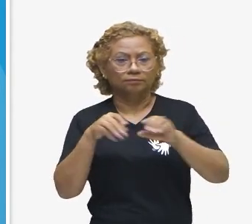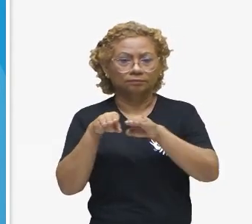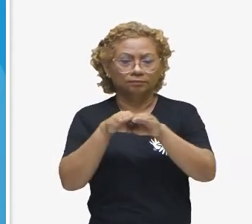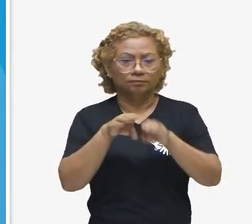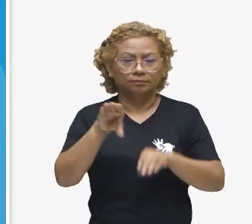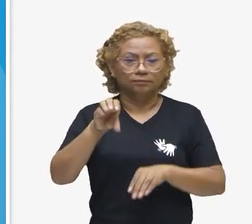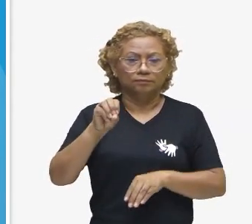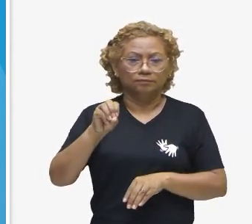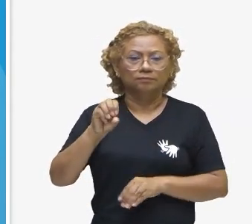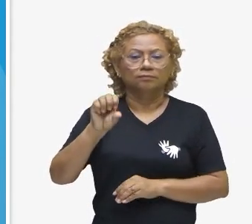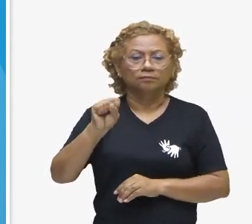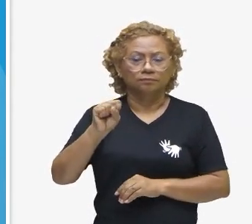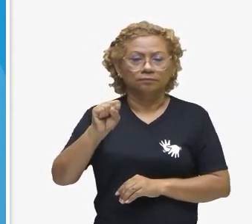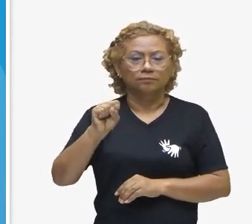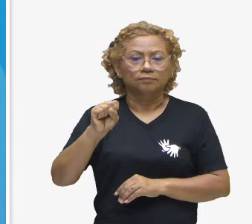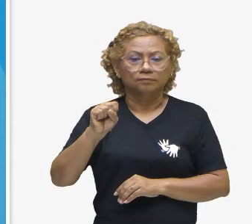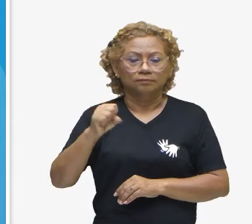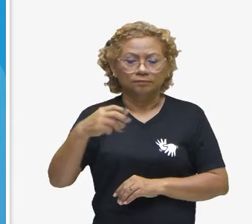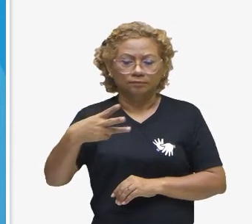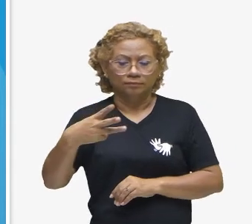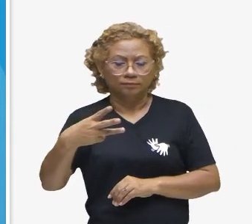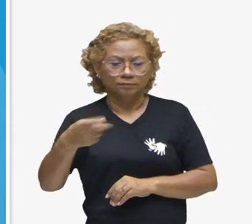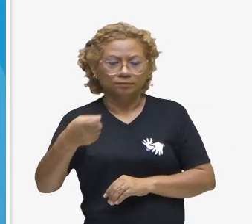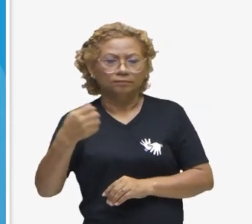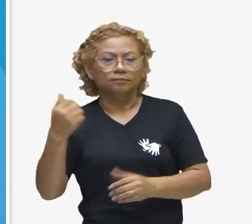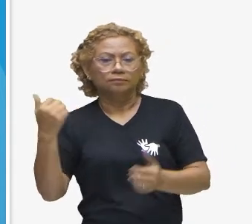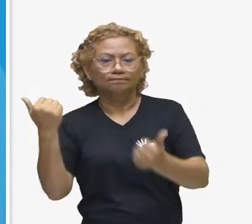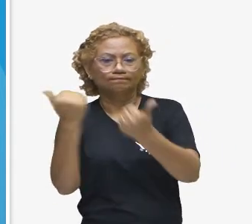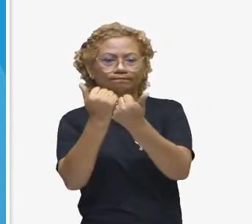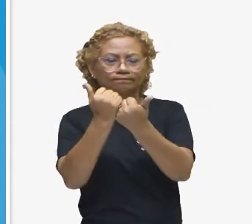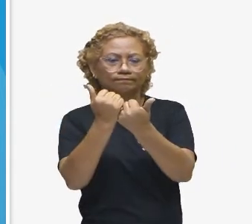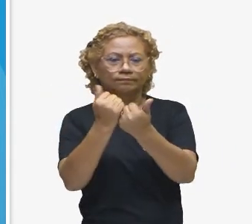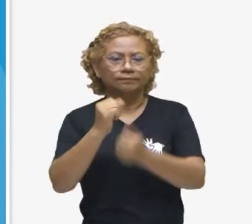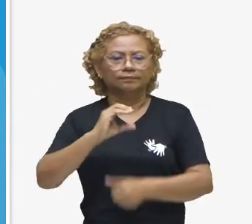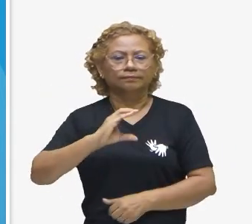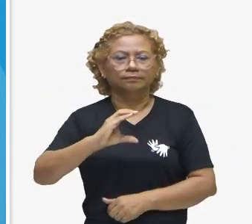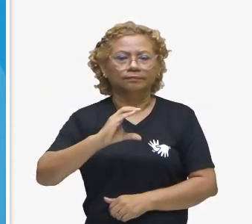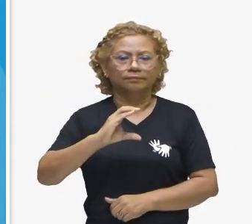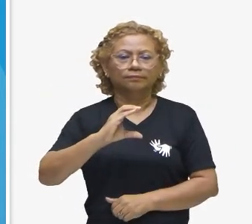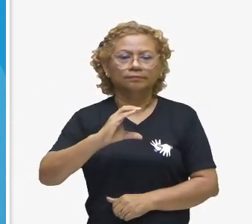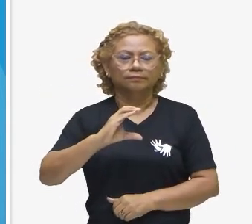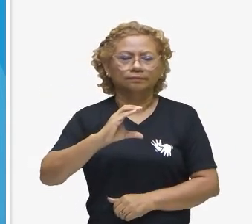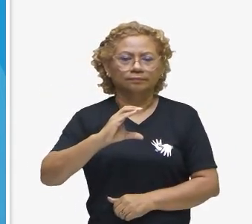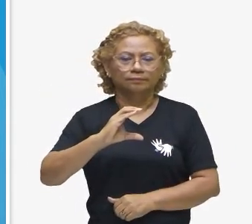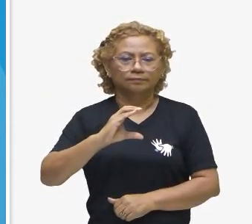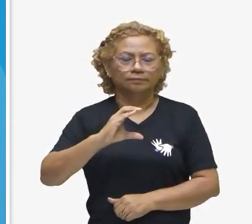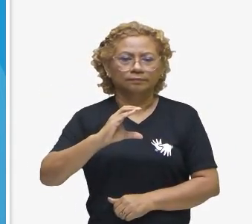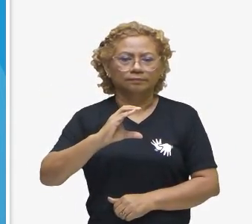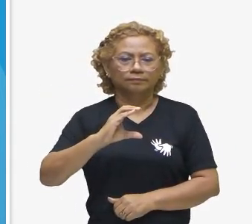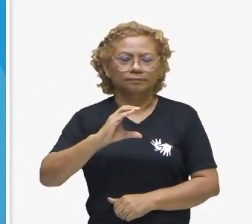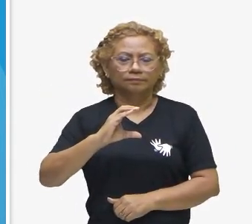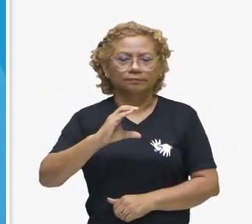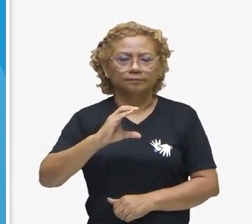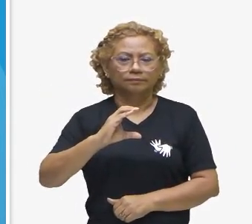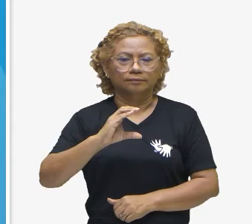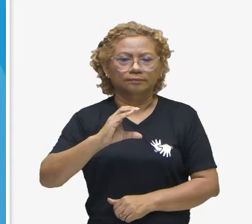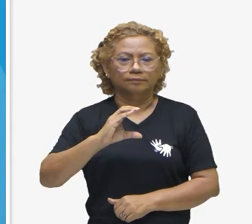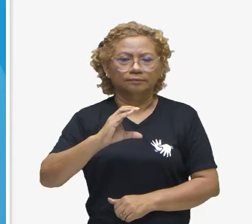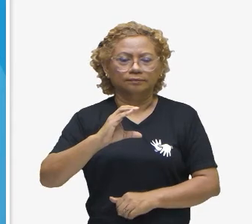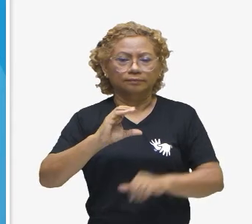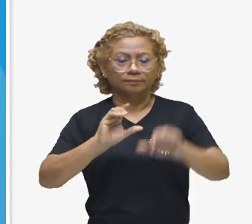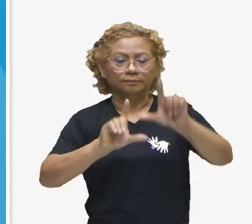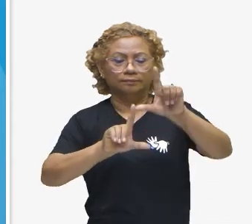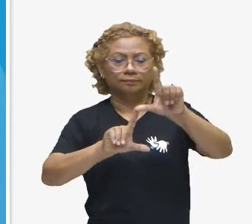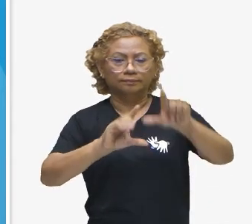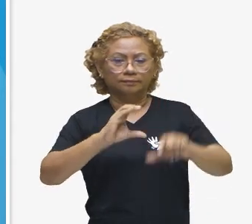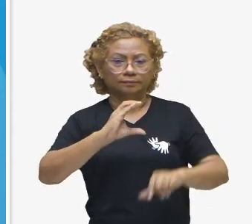fórmula e no lugar do C, a gente põe o valor aqui que está acompanhando o x. Então, vai ficar período